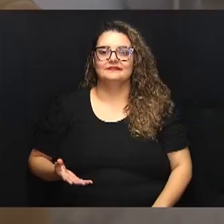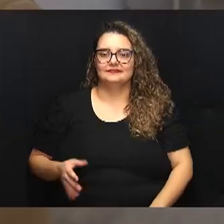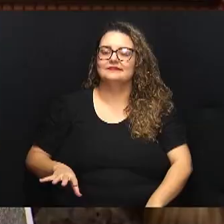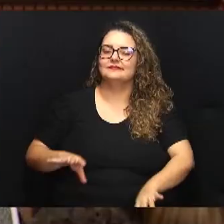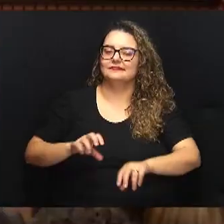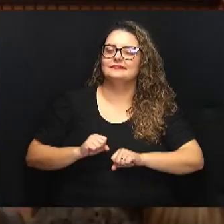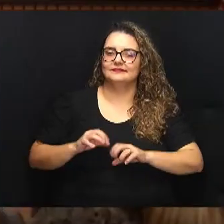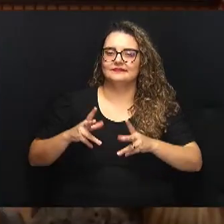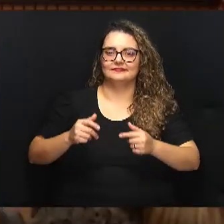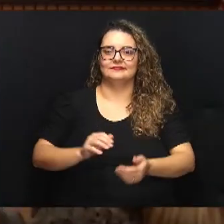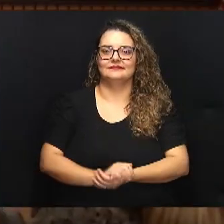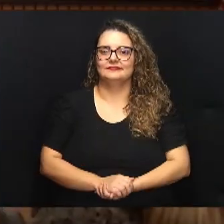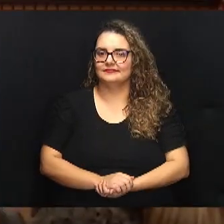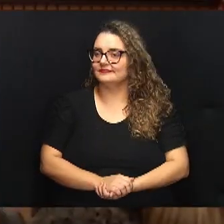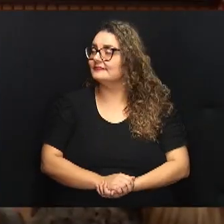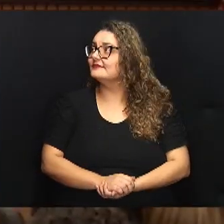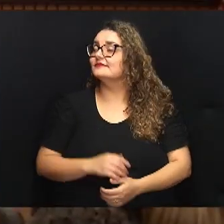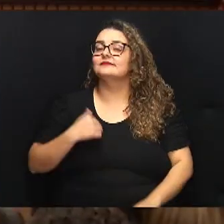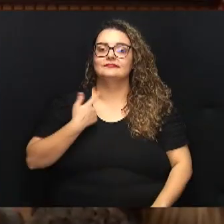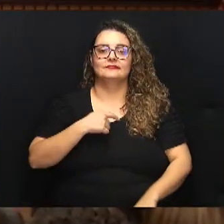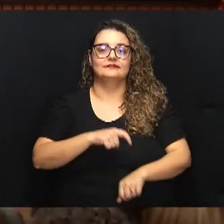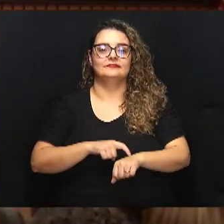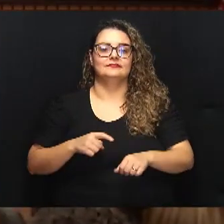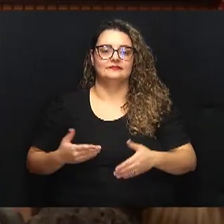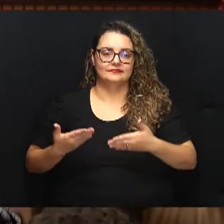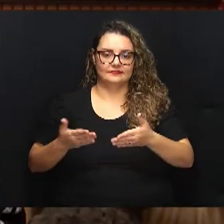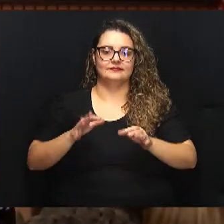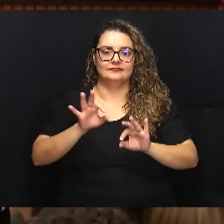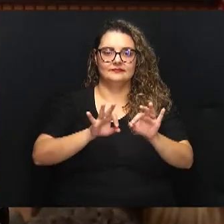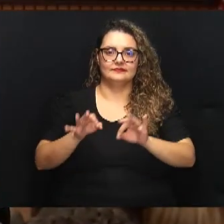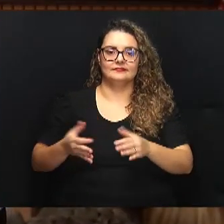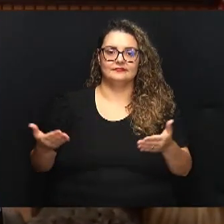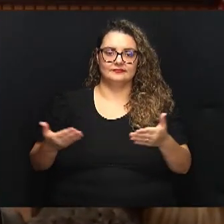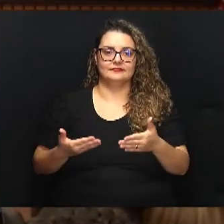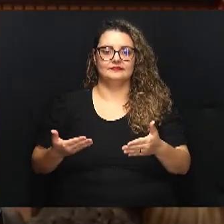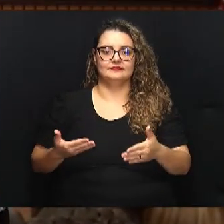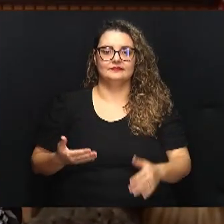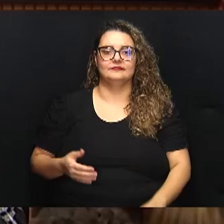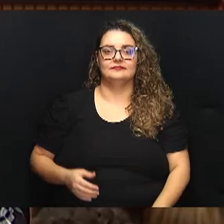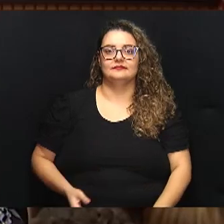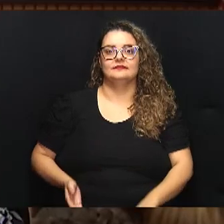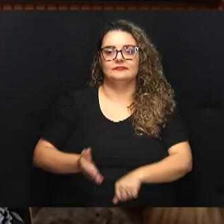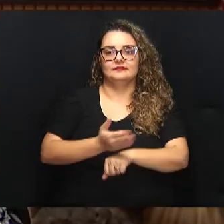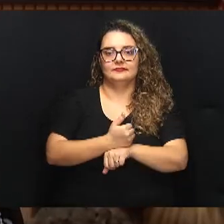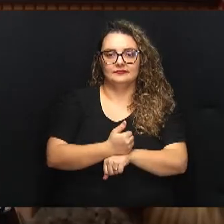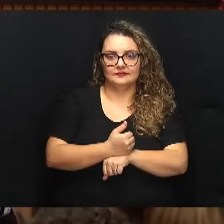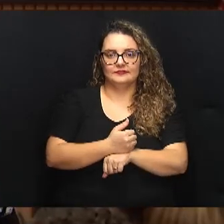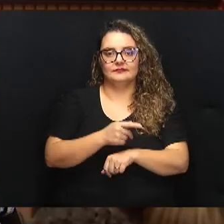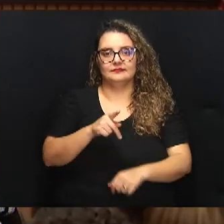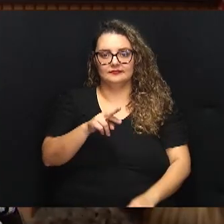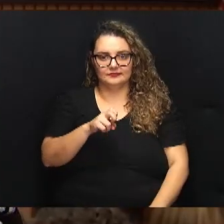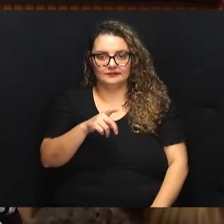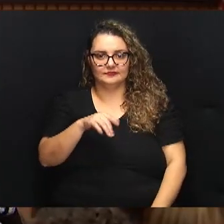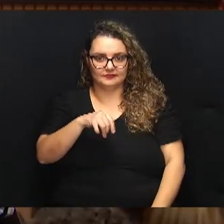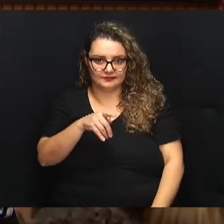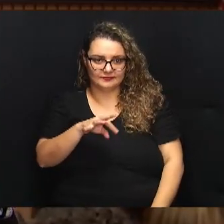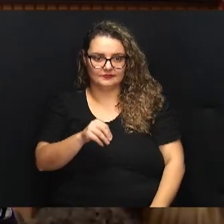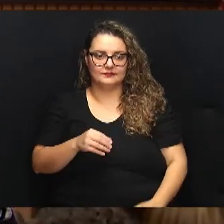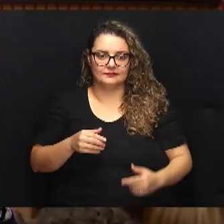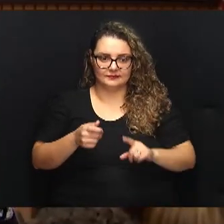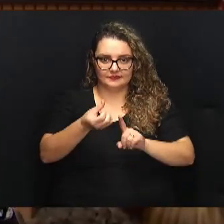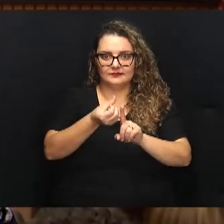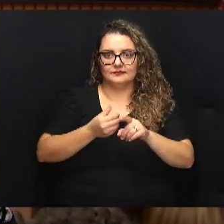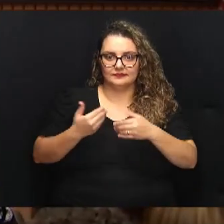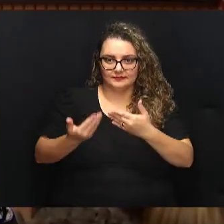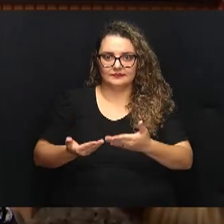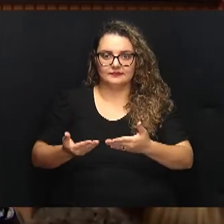de todo mundo. Agora a gente está na fase da entrega dos projetos, hoje foi o anteprojeto tipográfico, ao longo desse semestre a gente vai ter também a